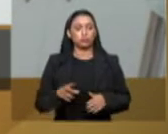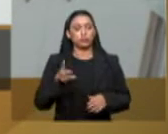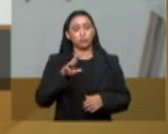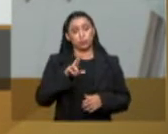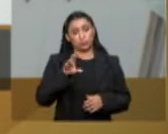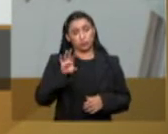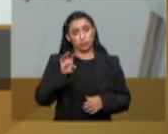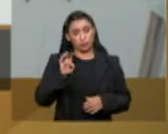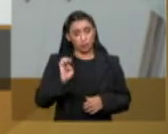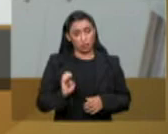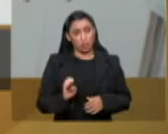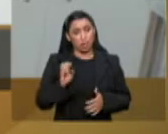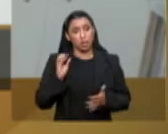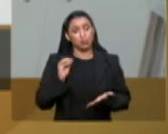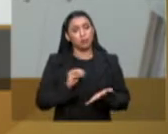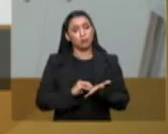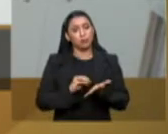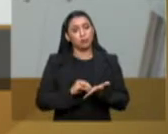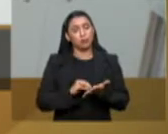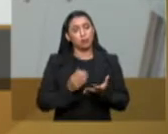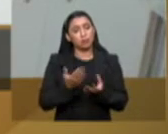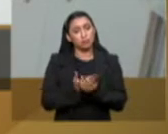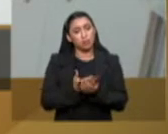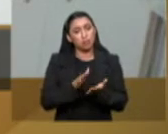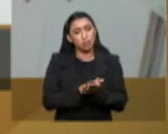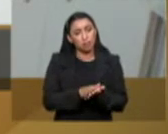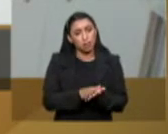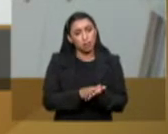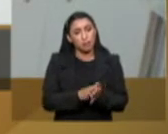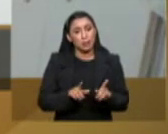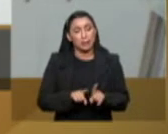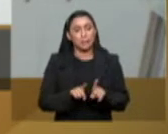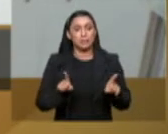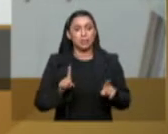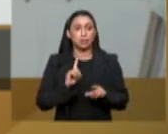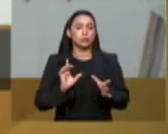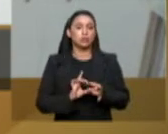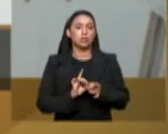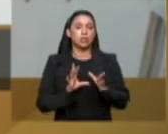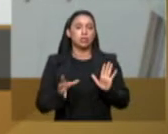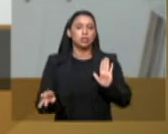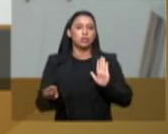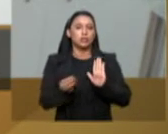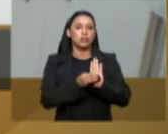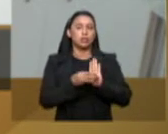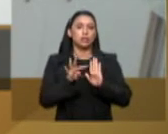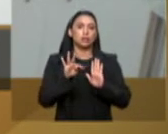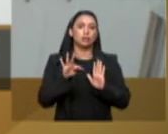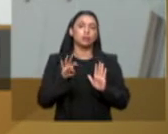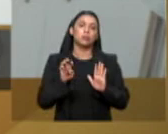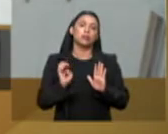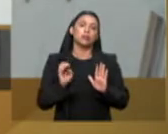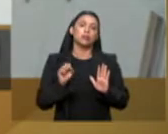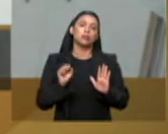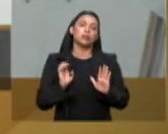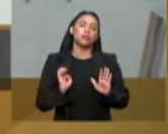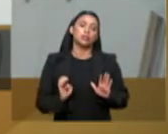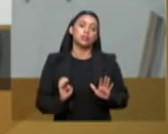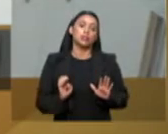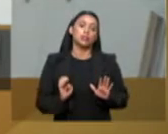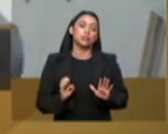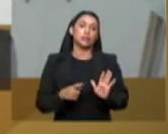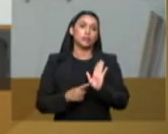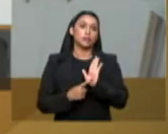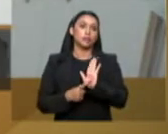extraordinário por falta de interesse processual, mas não deixem de fixar uma tese que vai